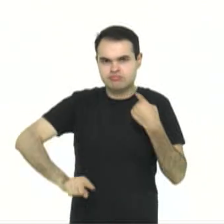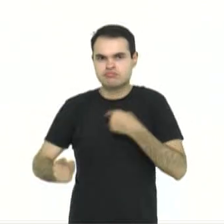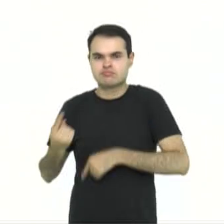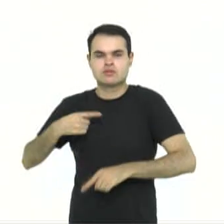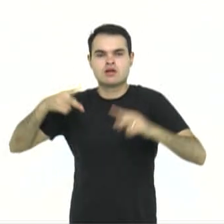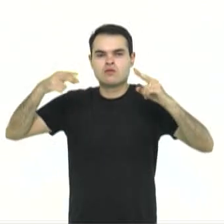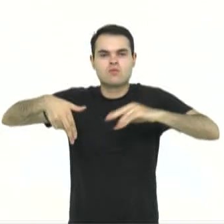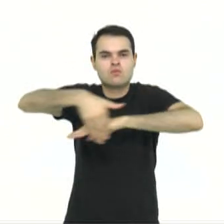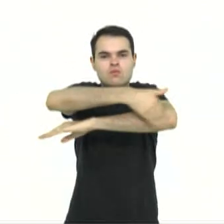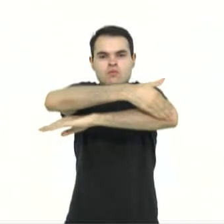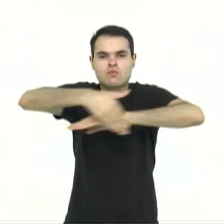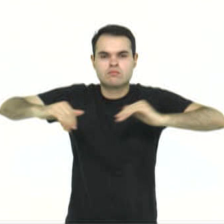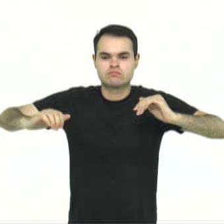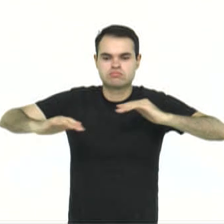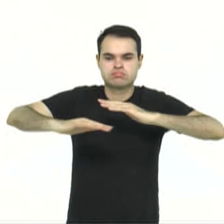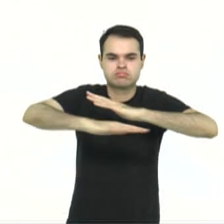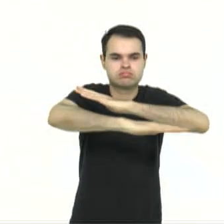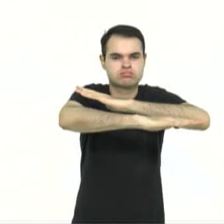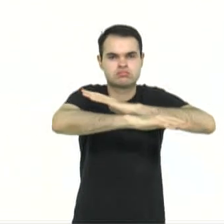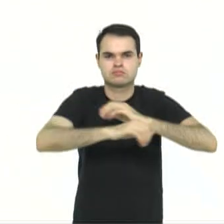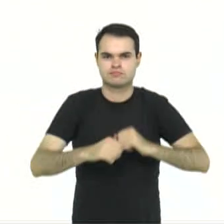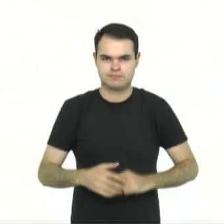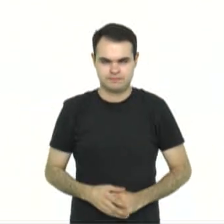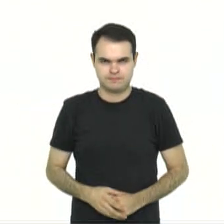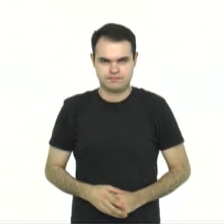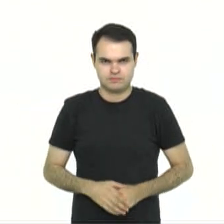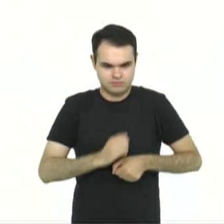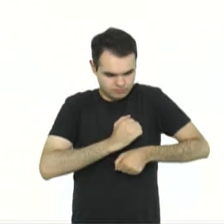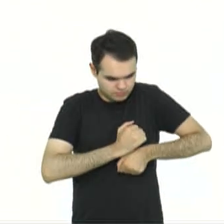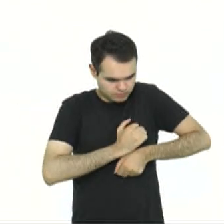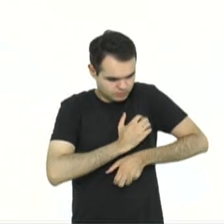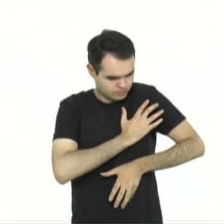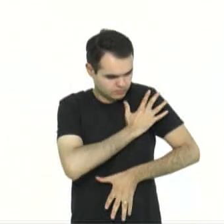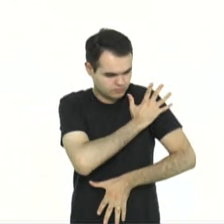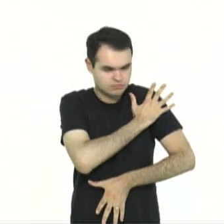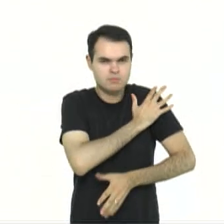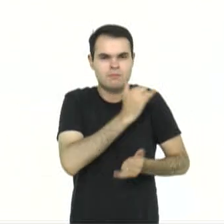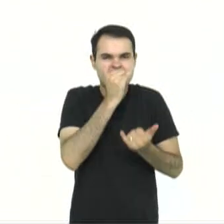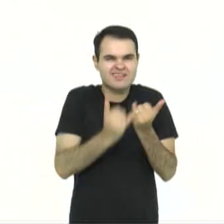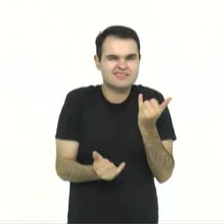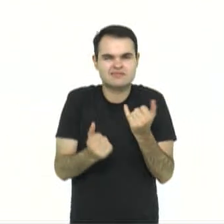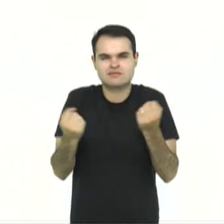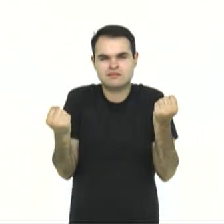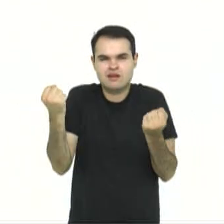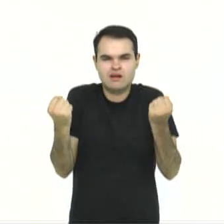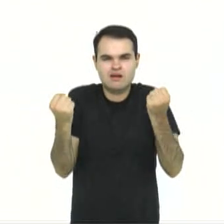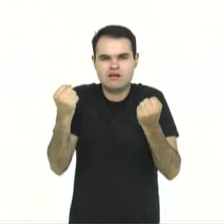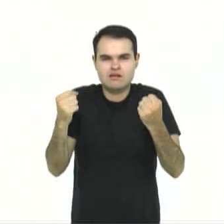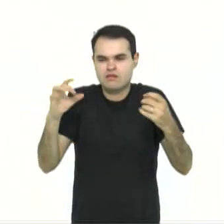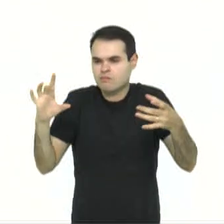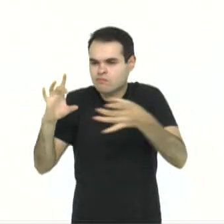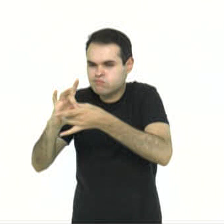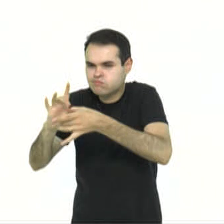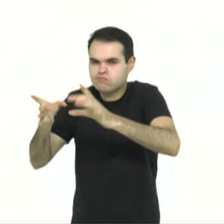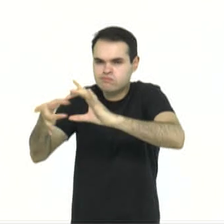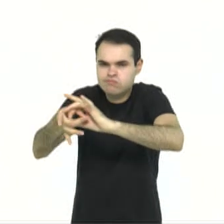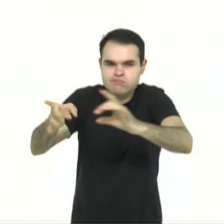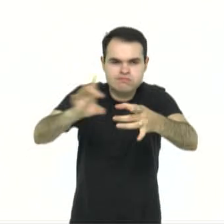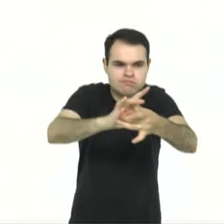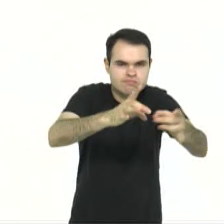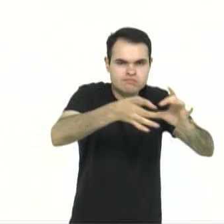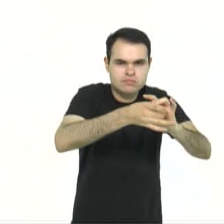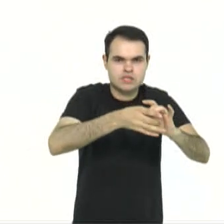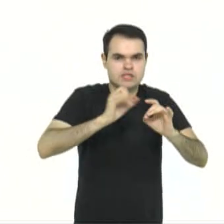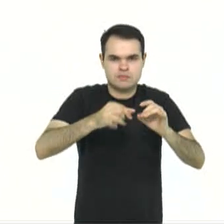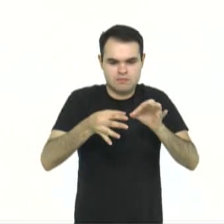vasos capilares. O sistema circulatório é como uma intrincada malha rodoviária. Se você emendar uma na outra, todas